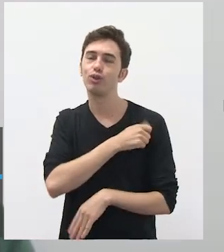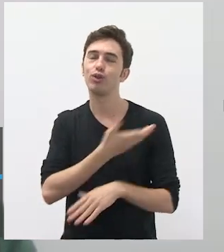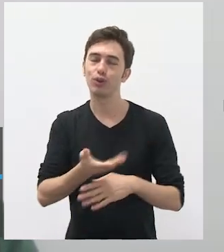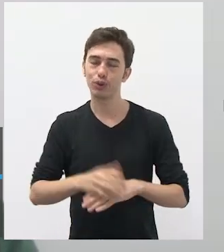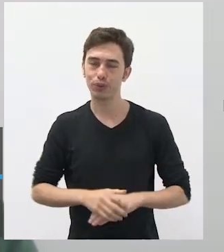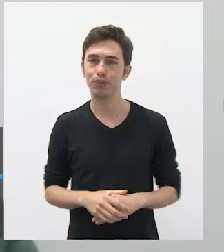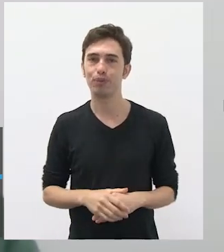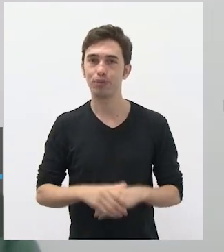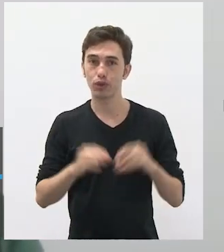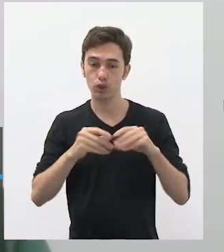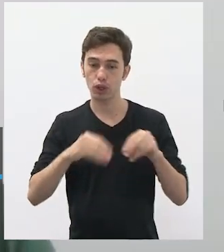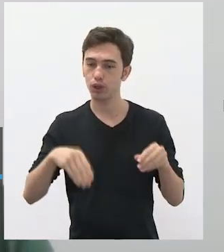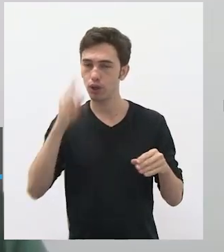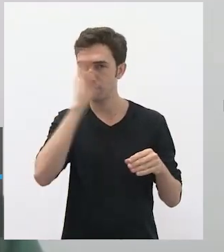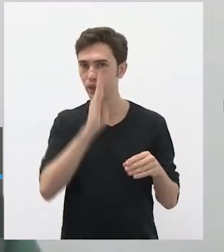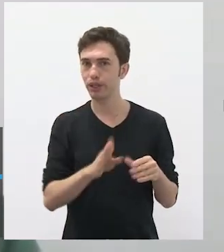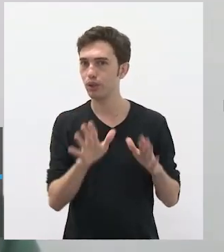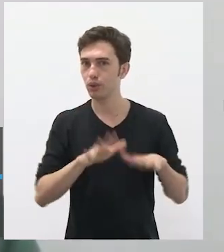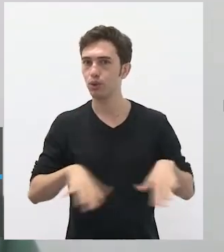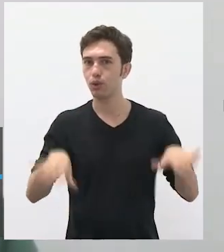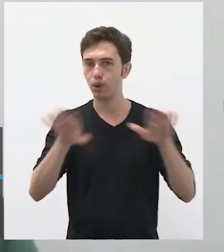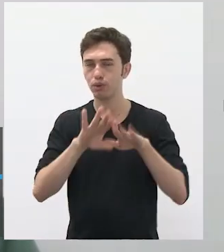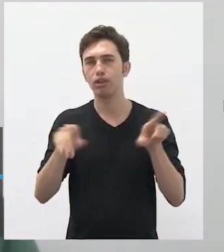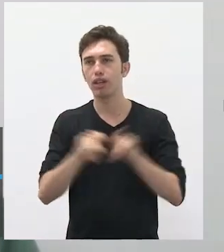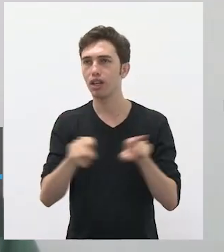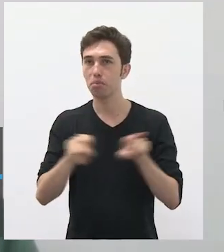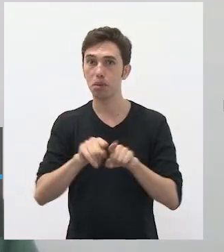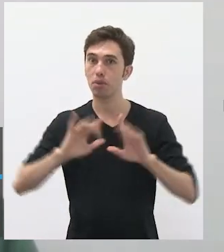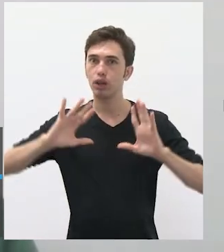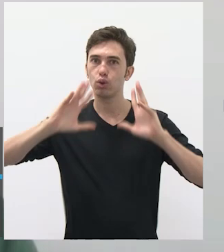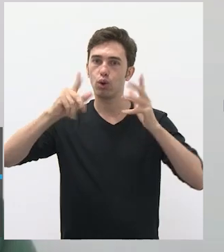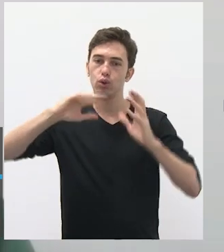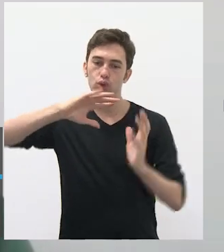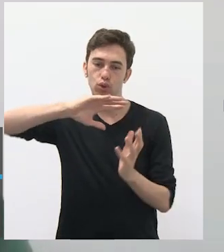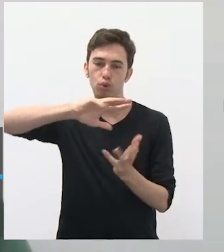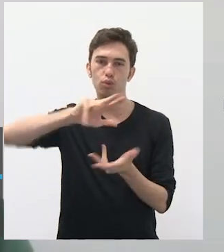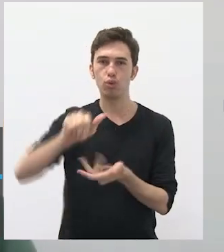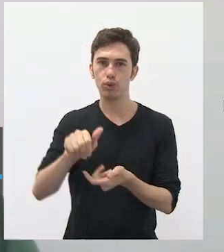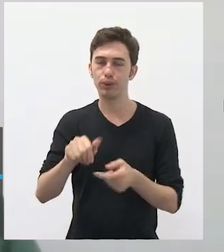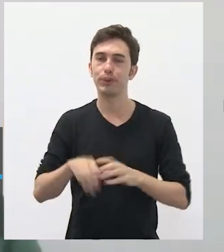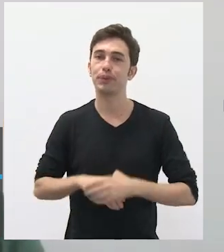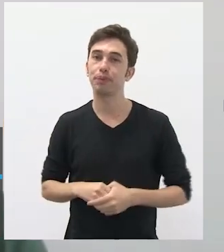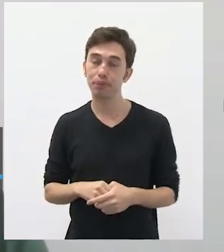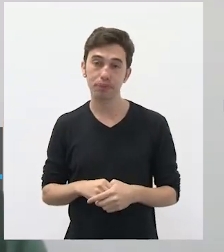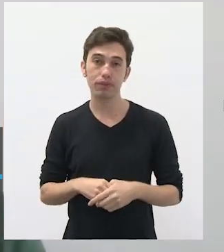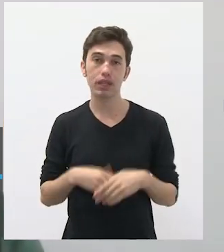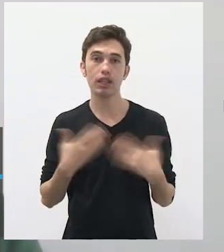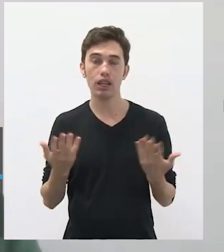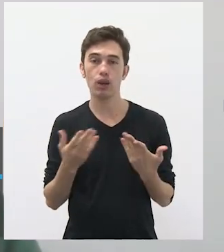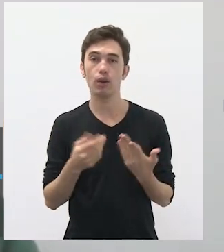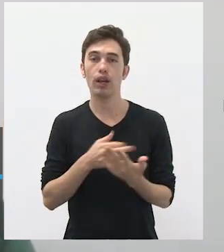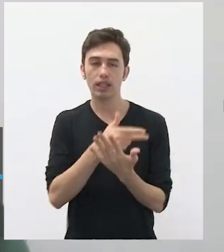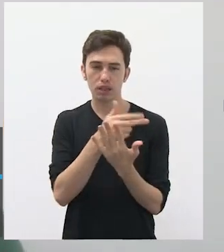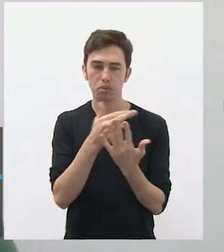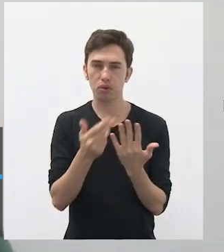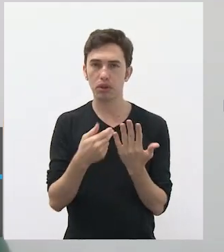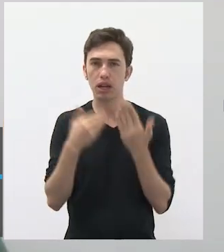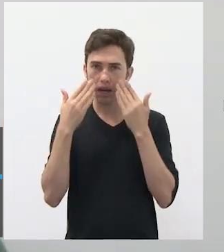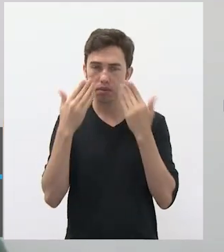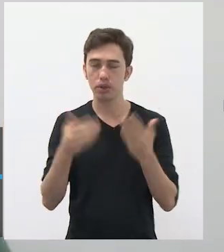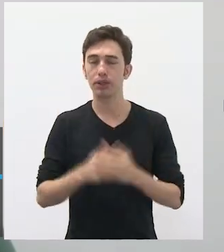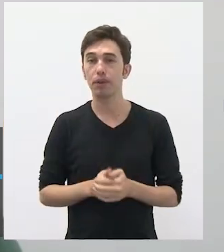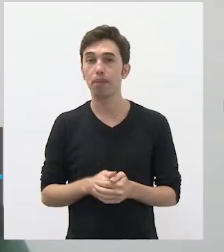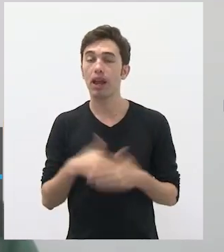né? E para a humanidade de uma maneira geral. Então, essas articulações vão nesse sentido. No próximo